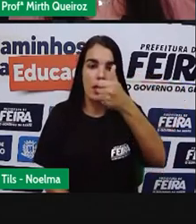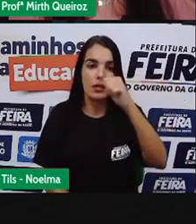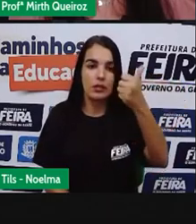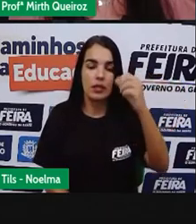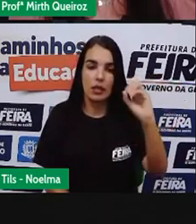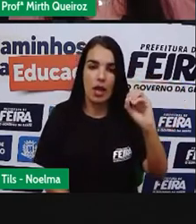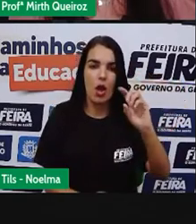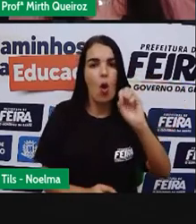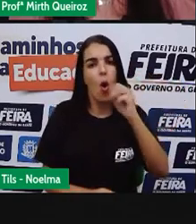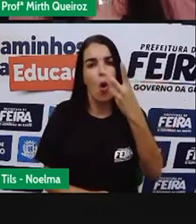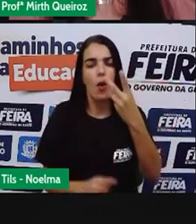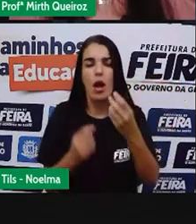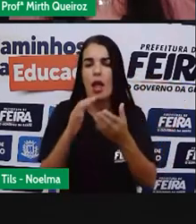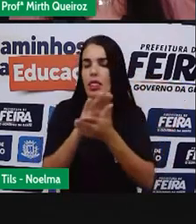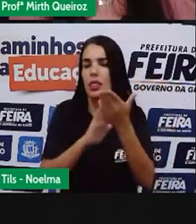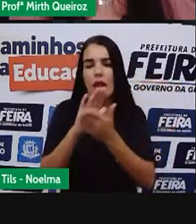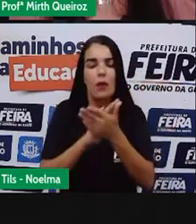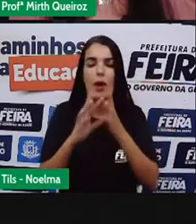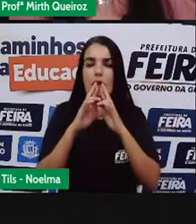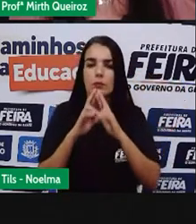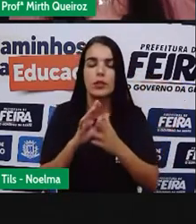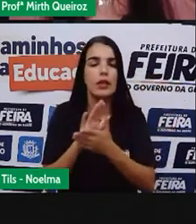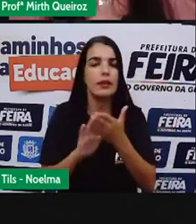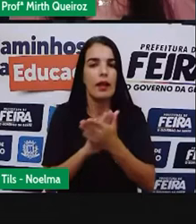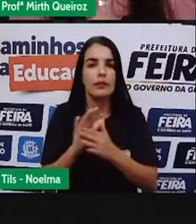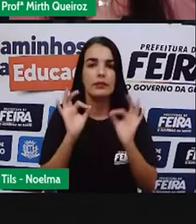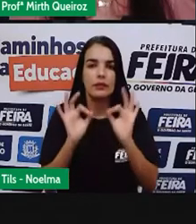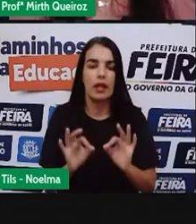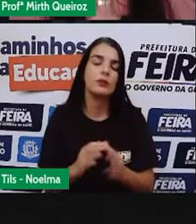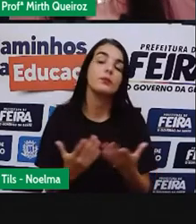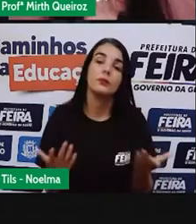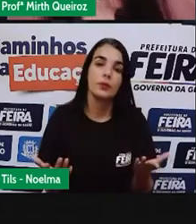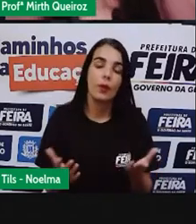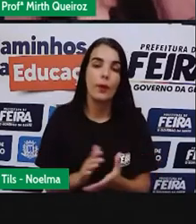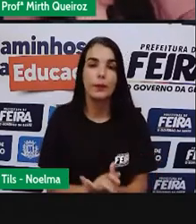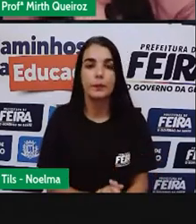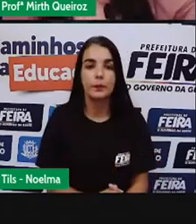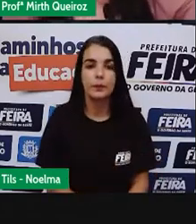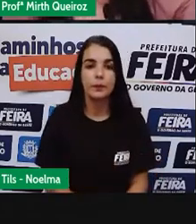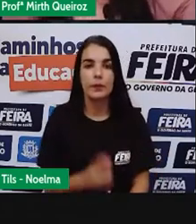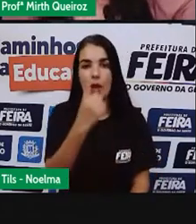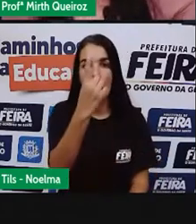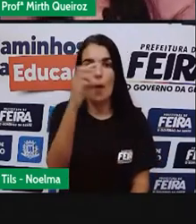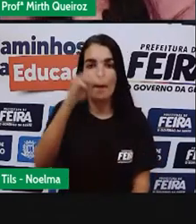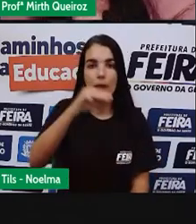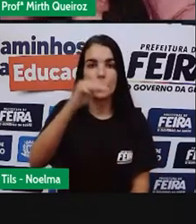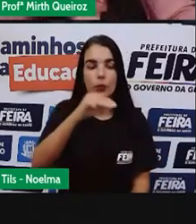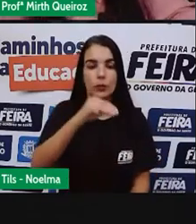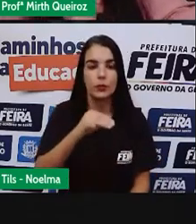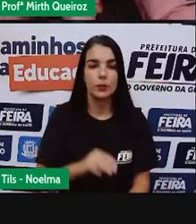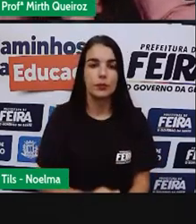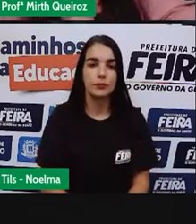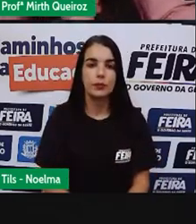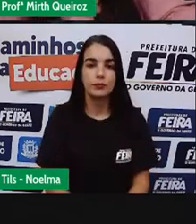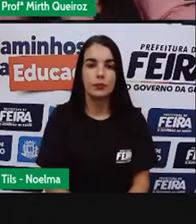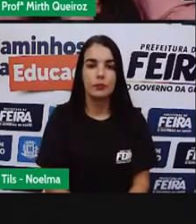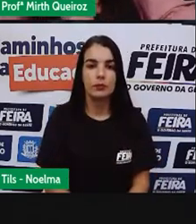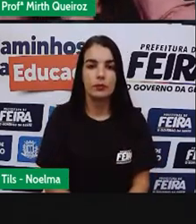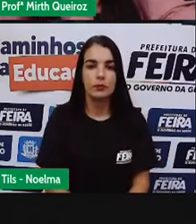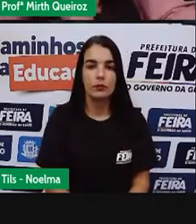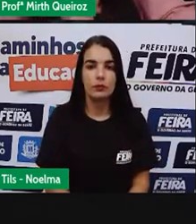dessas alternativas aí, qual delas seria a alternativa correta? Um minuto.